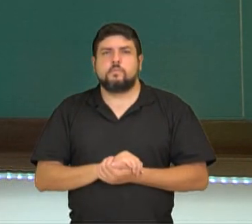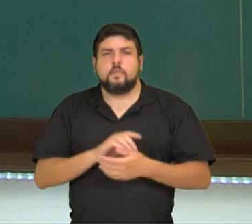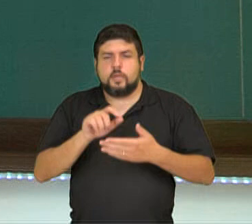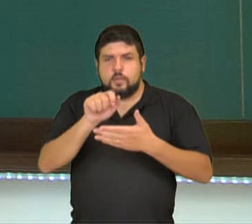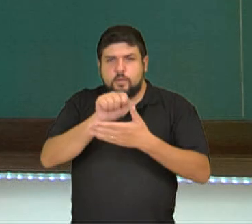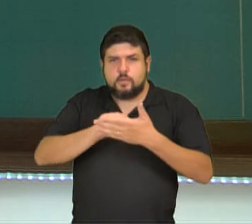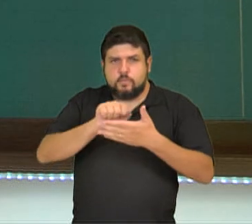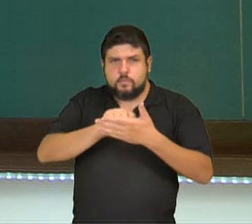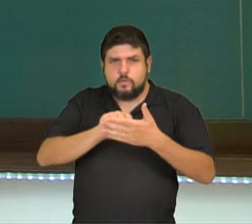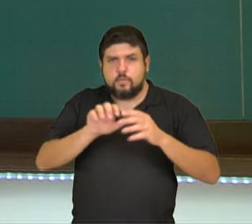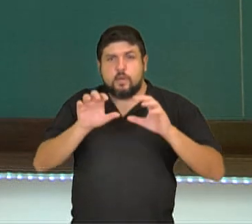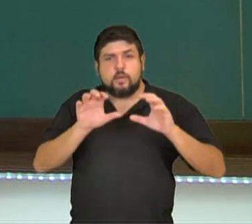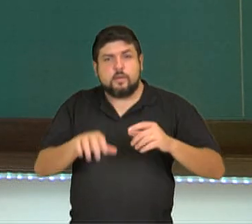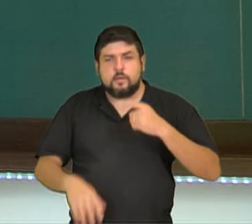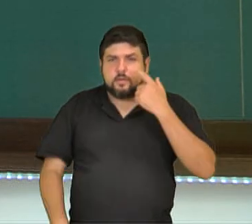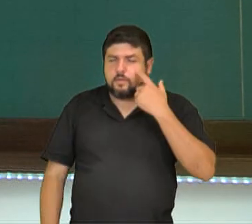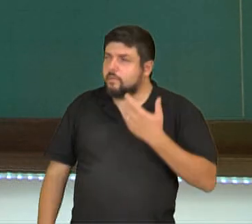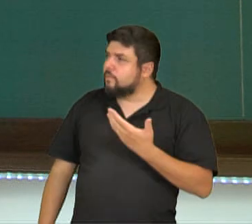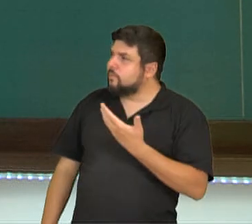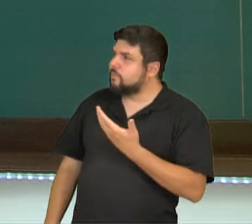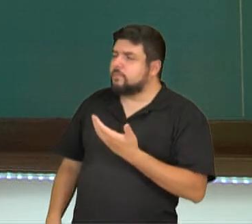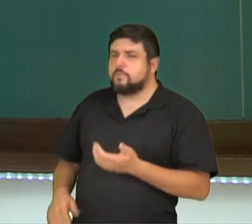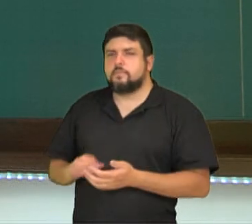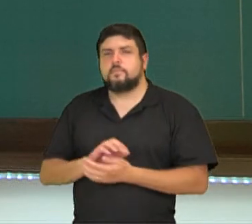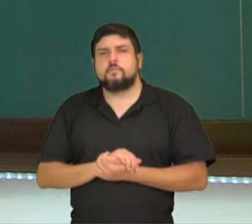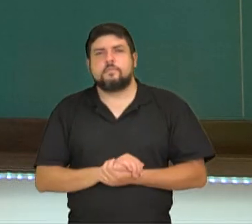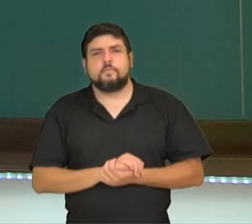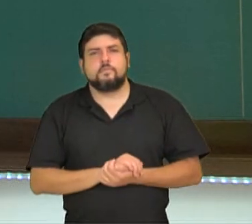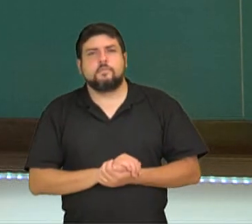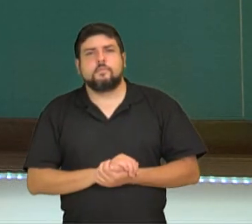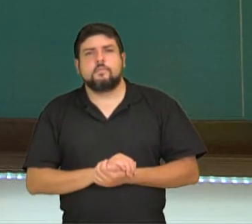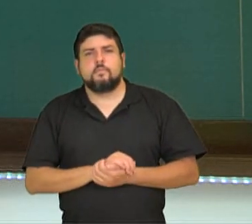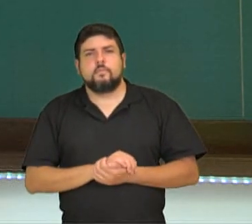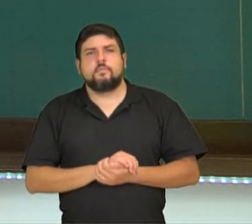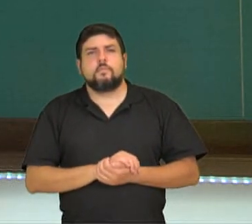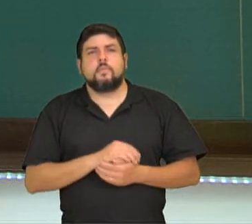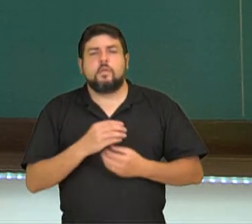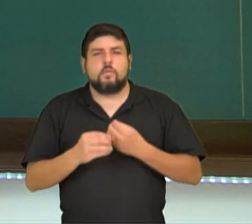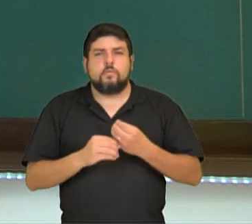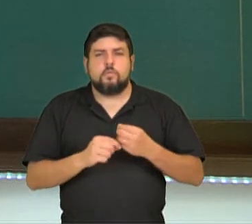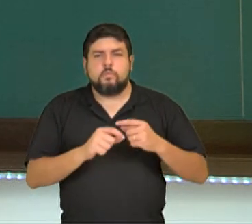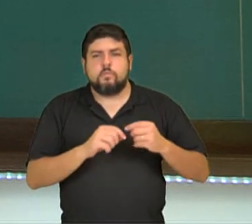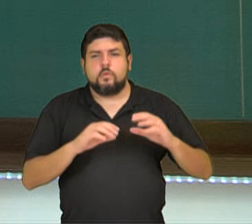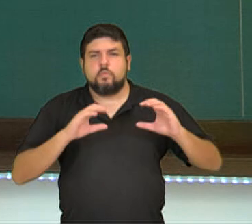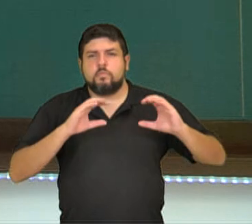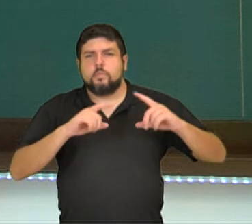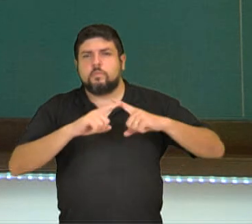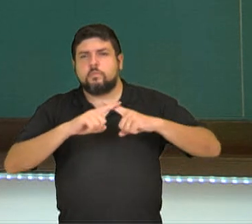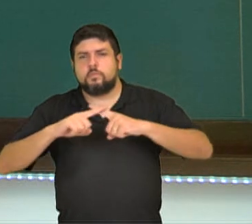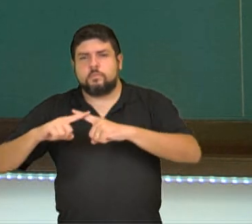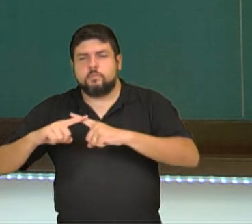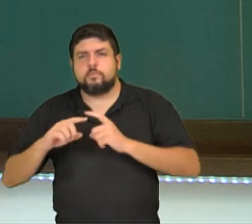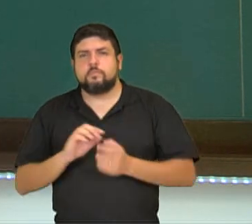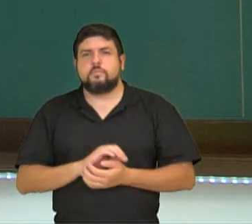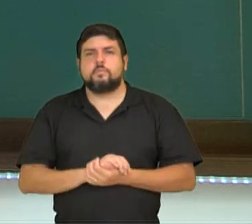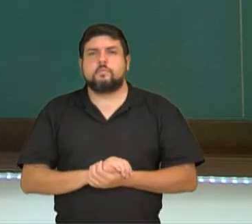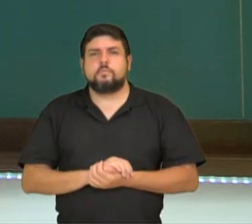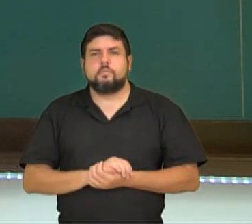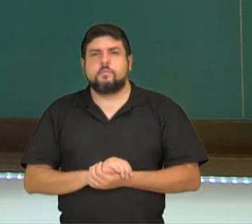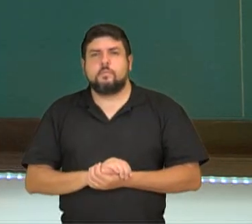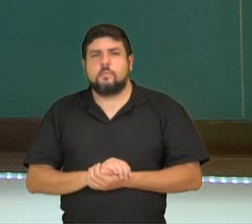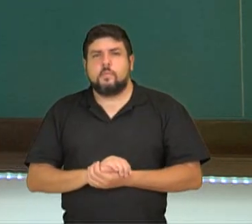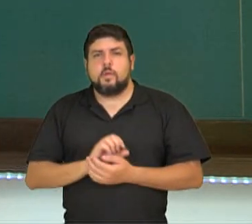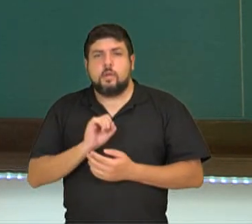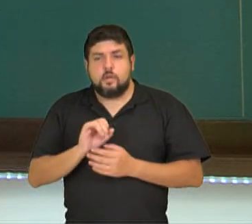ó, produto. Então, eu escrevi esta área na forma de produto. Se eu calculasse